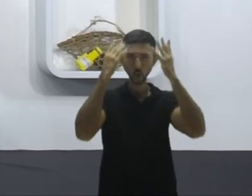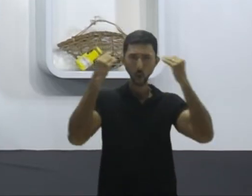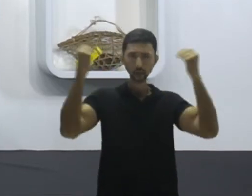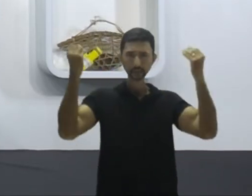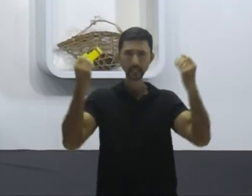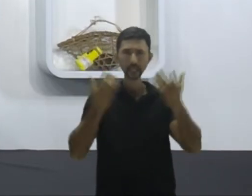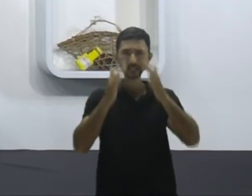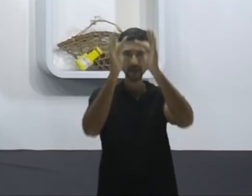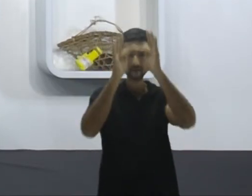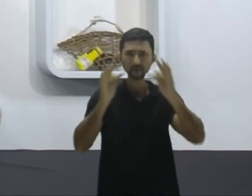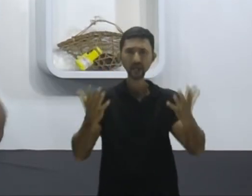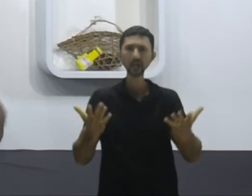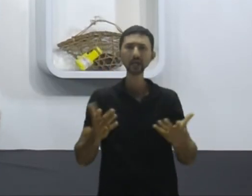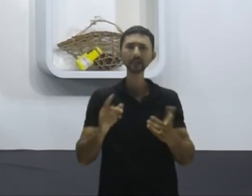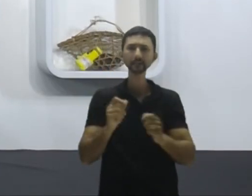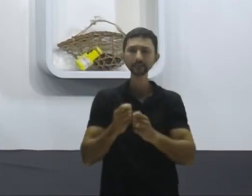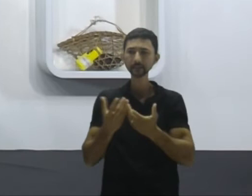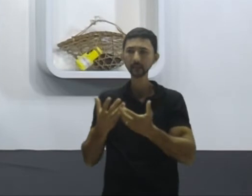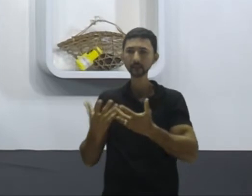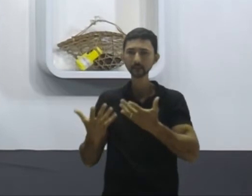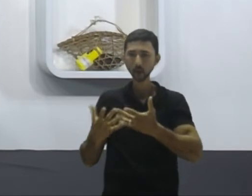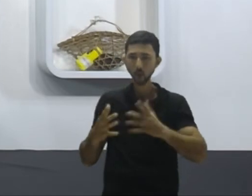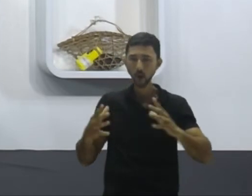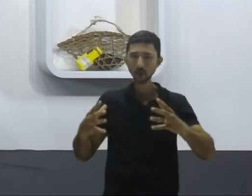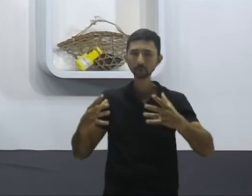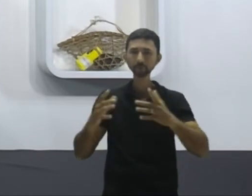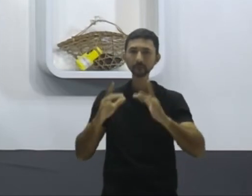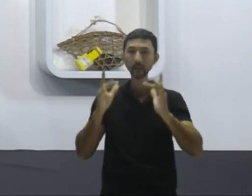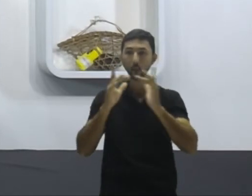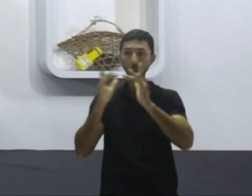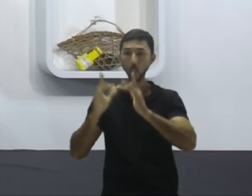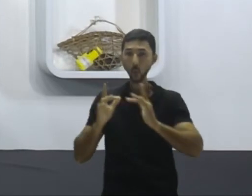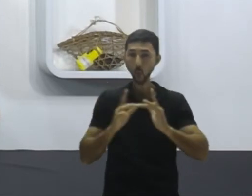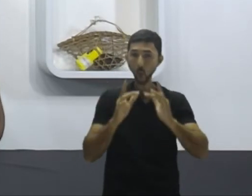franceses, entrarem em acordo com alguns chefes tribais,